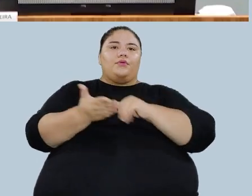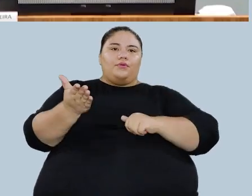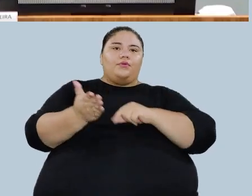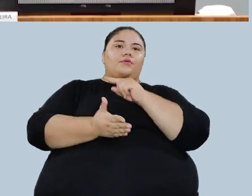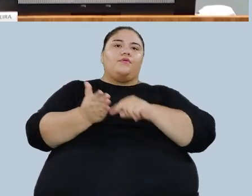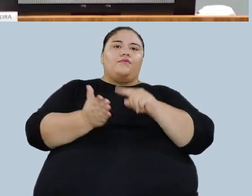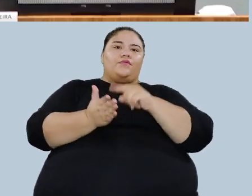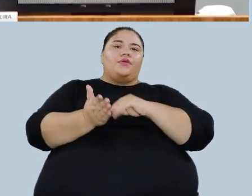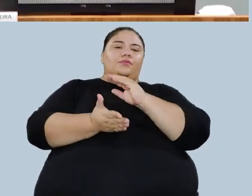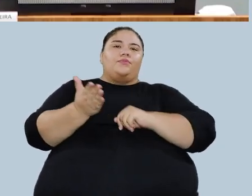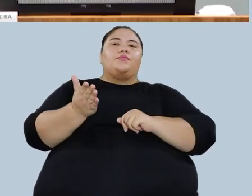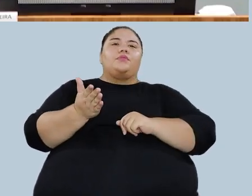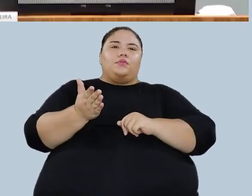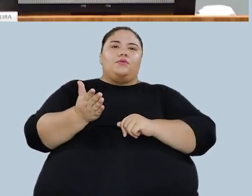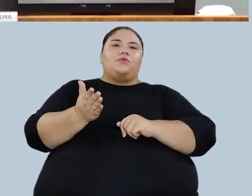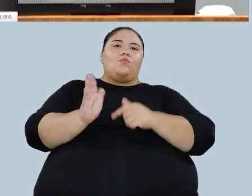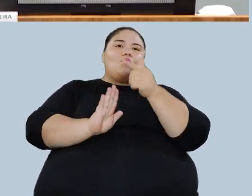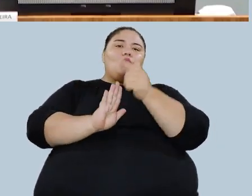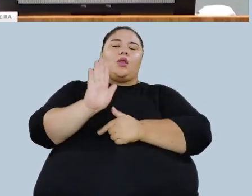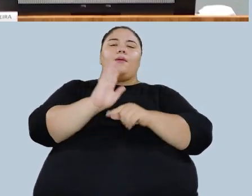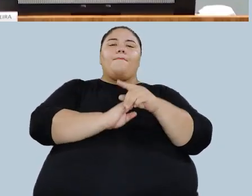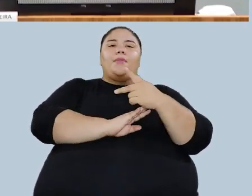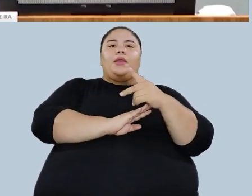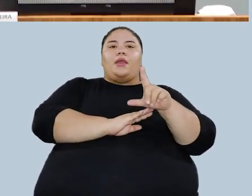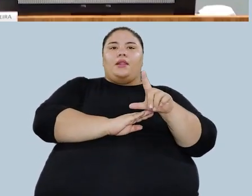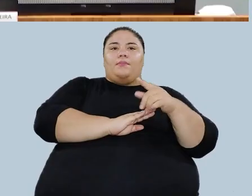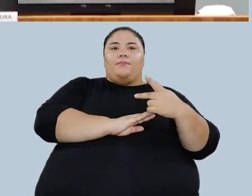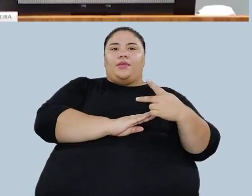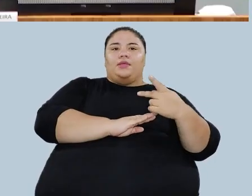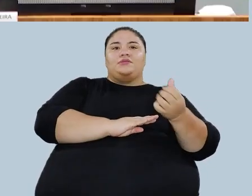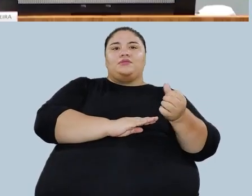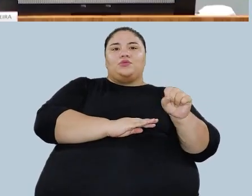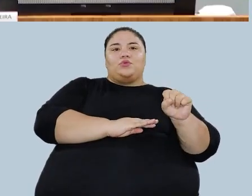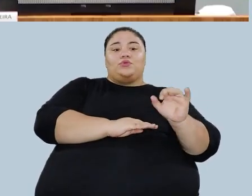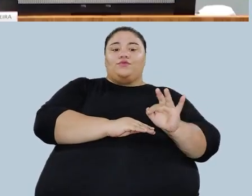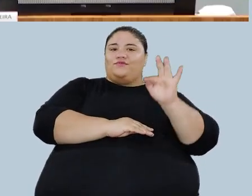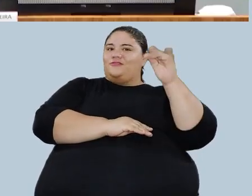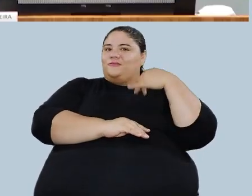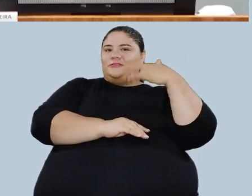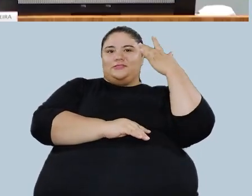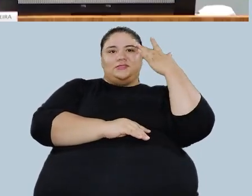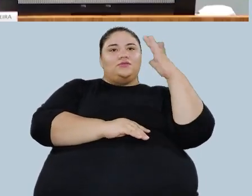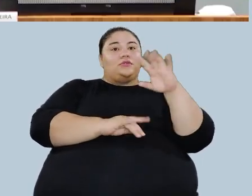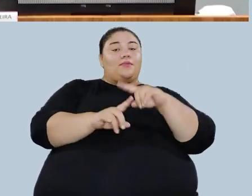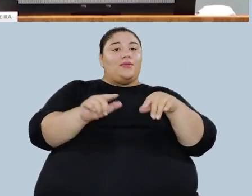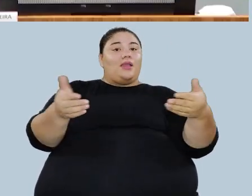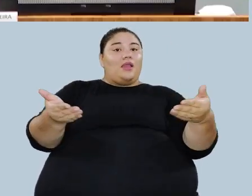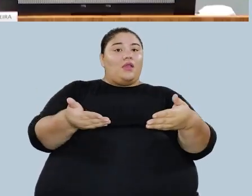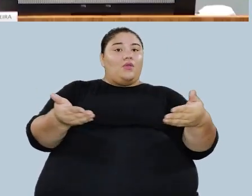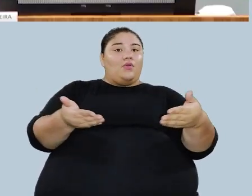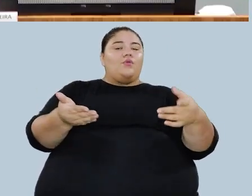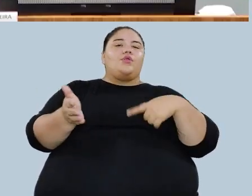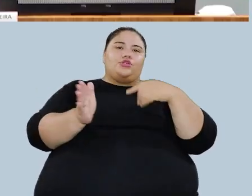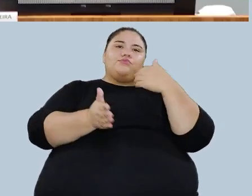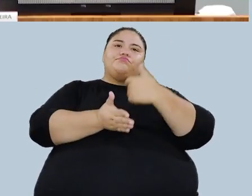veto, né, de uma isenção que estava no PLP 68. Isso eu não sei como vai ser no futuro, mas hoje eles